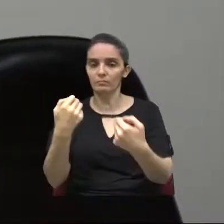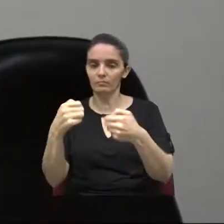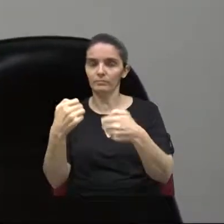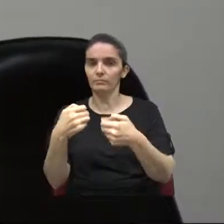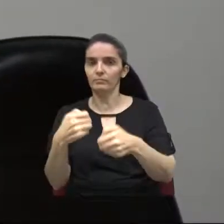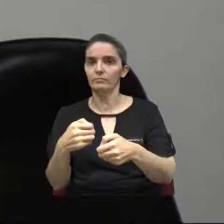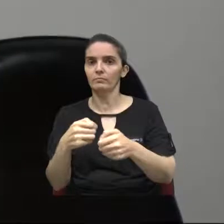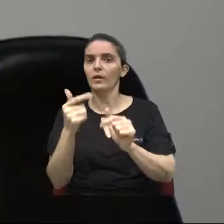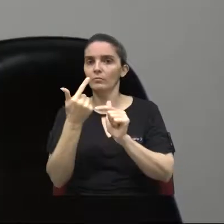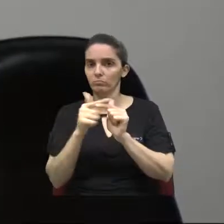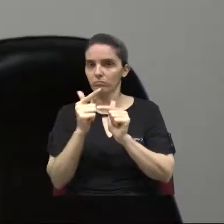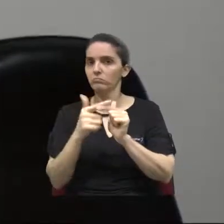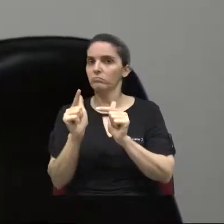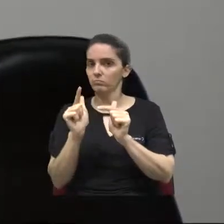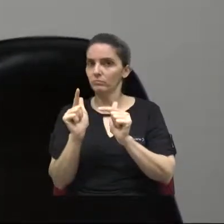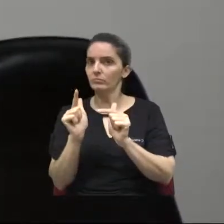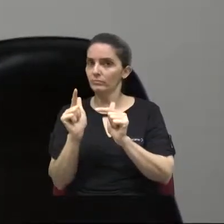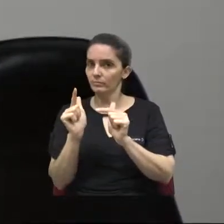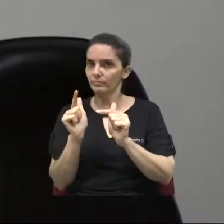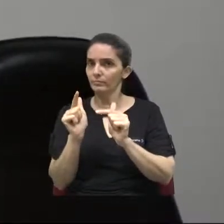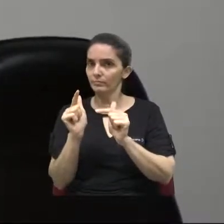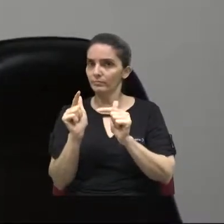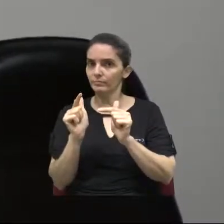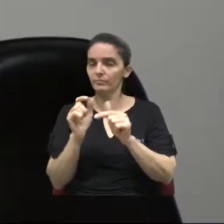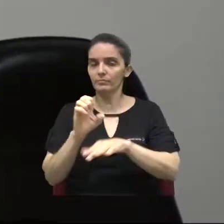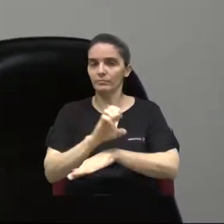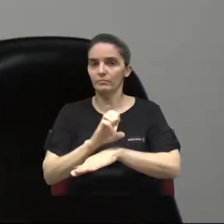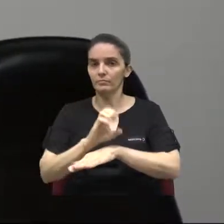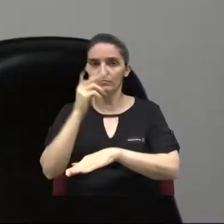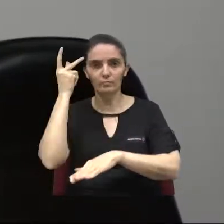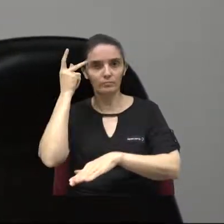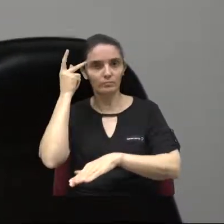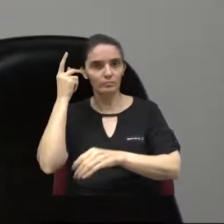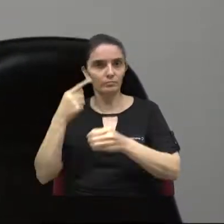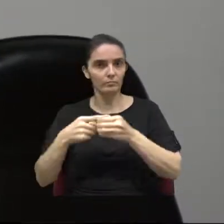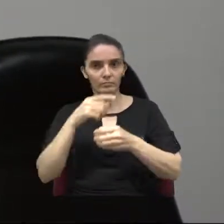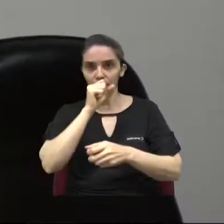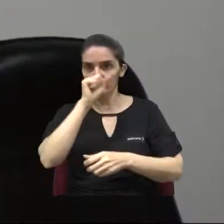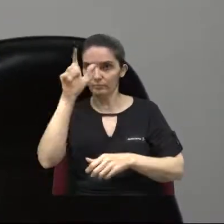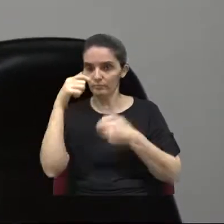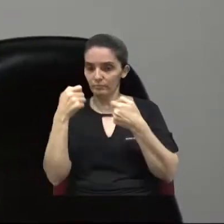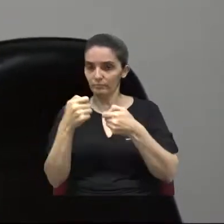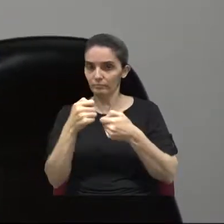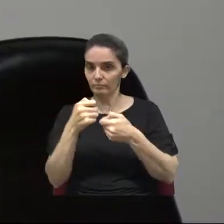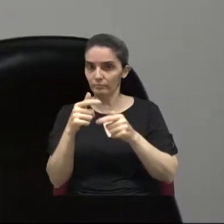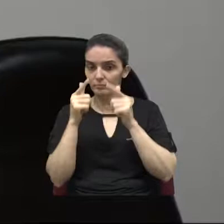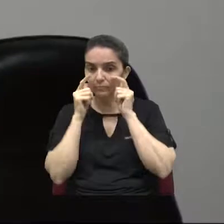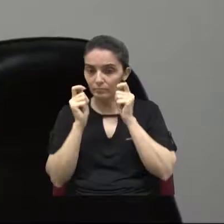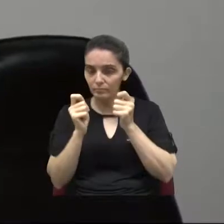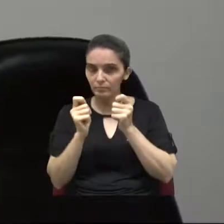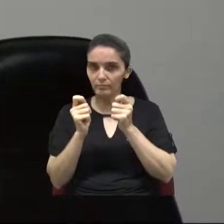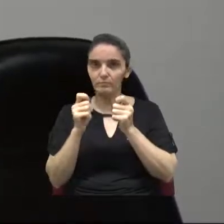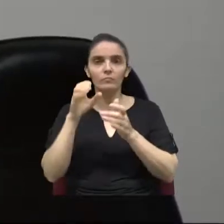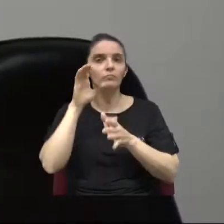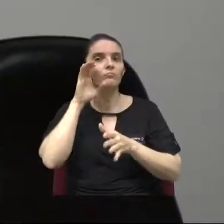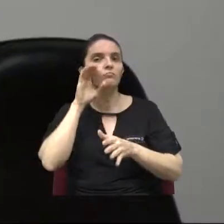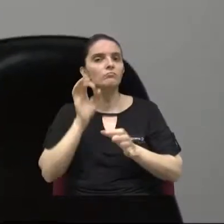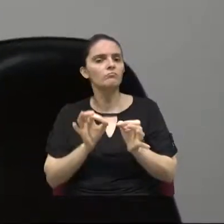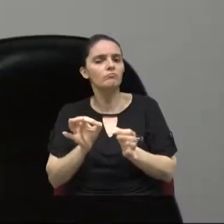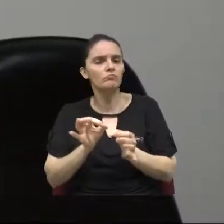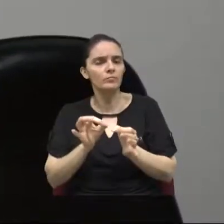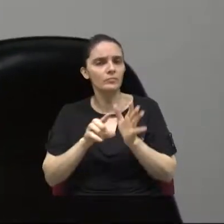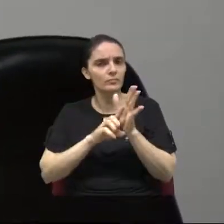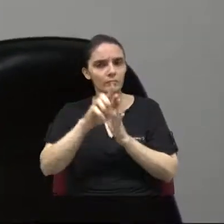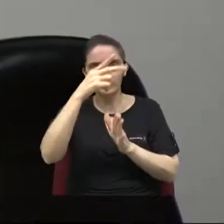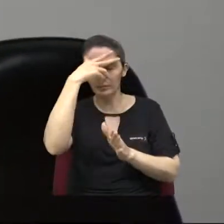do problema da dengue no nosso estado, e nós de Limeira não podemos abandonar. E eu fiz esse requerimento depois de